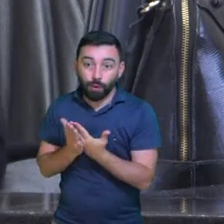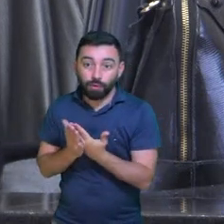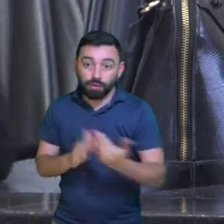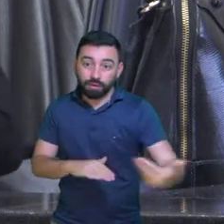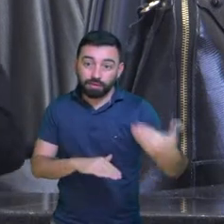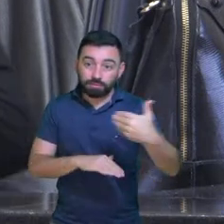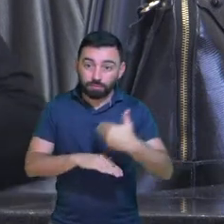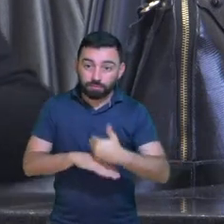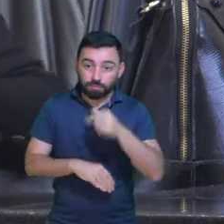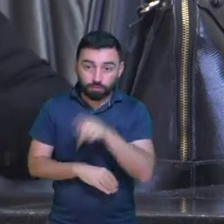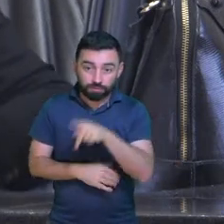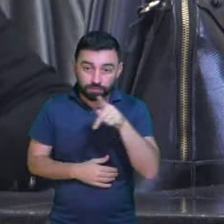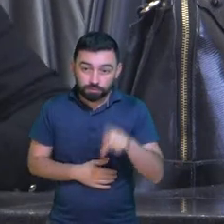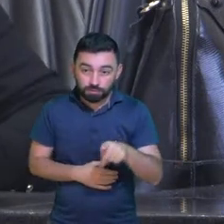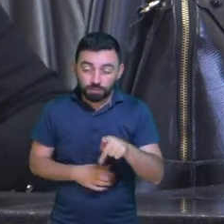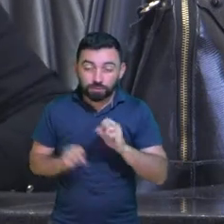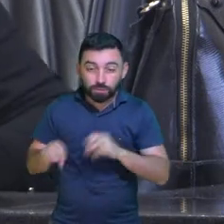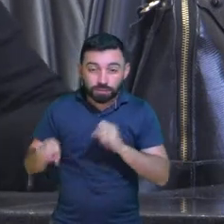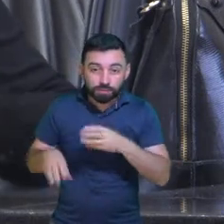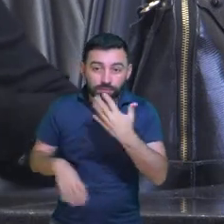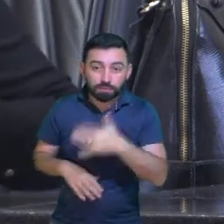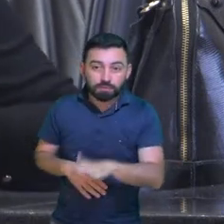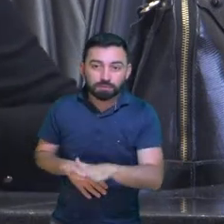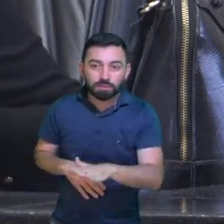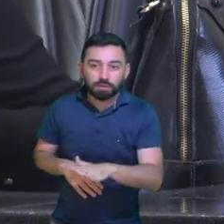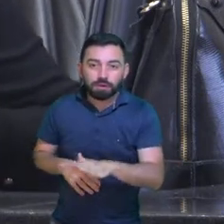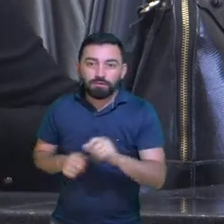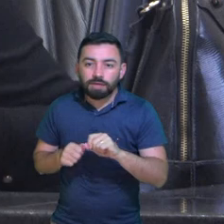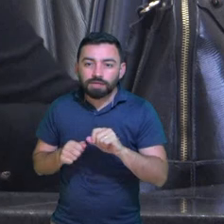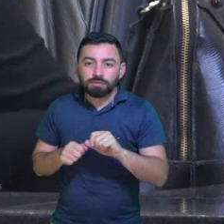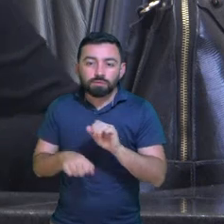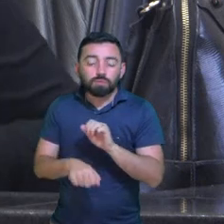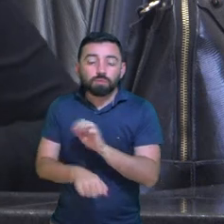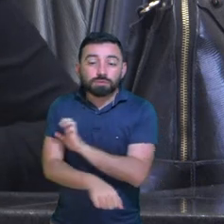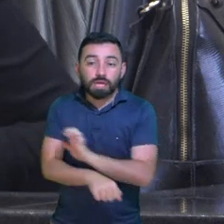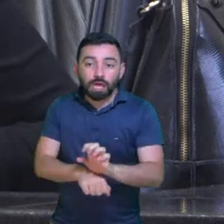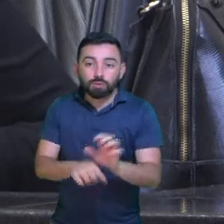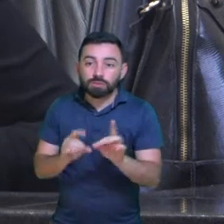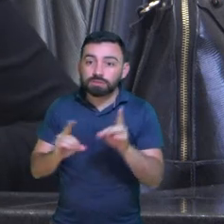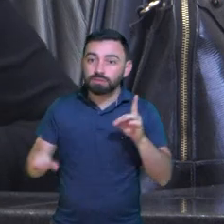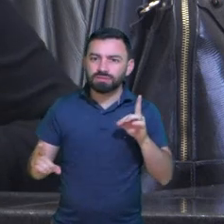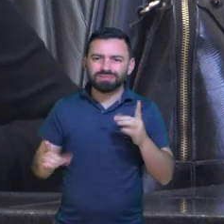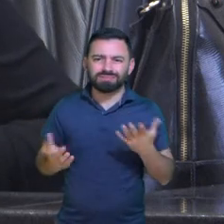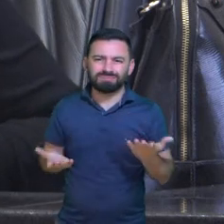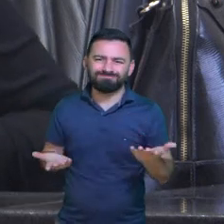professor que vai trabalhar na educação infantil que fez o estágio dele à